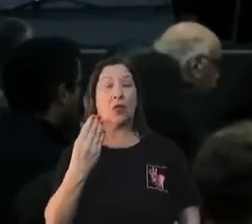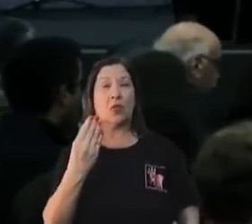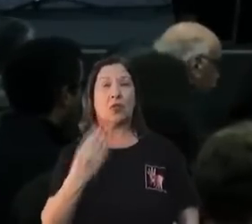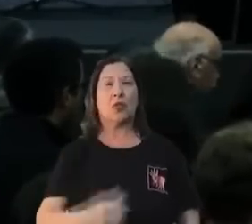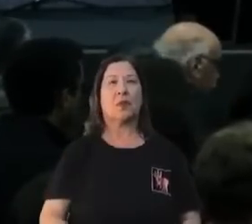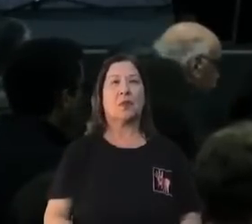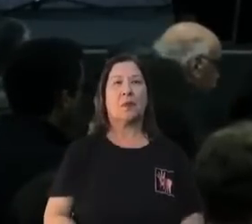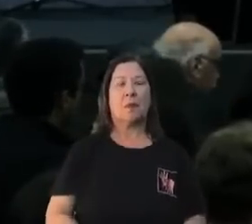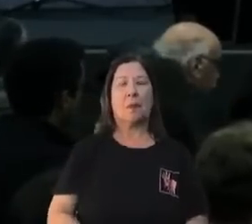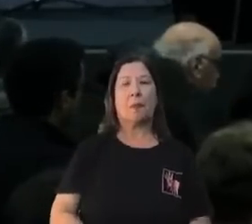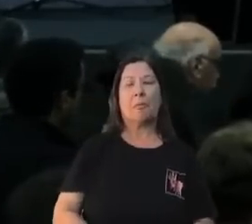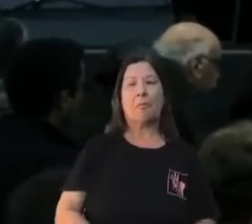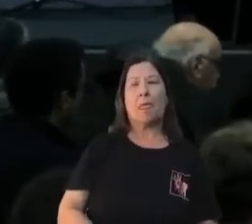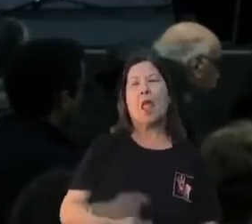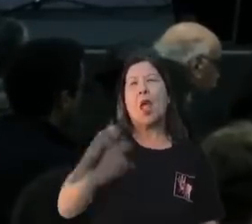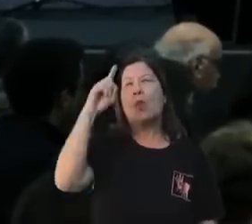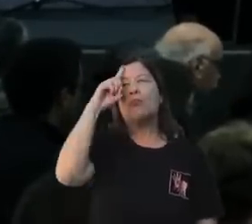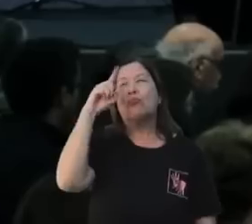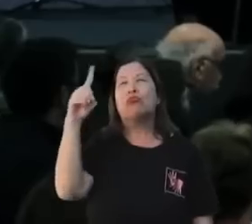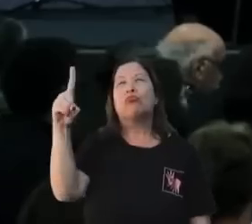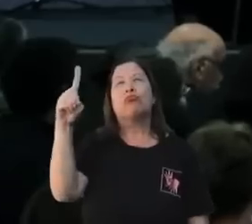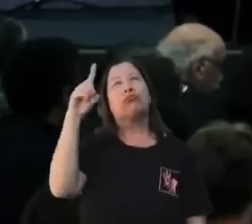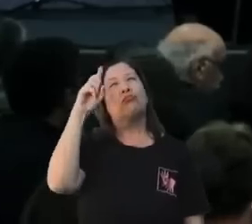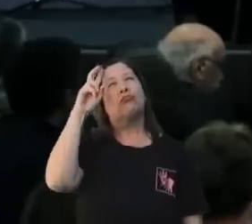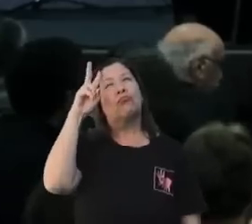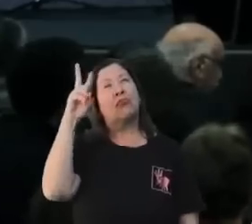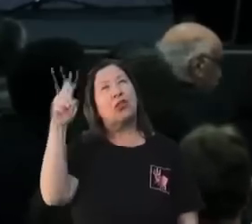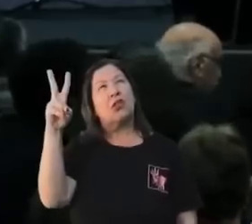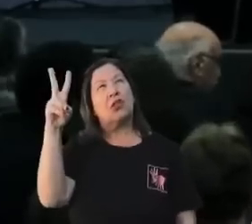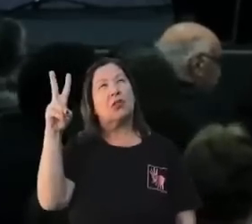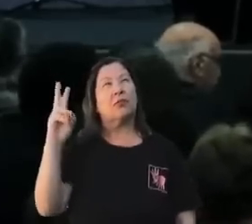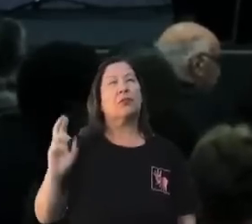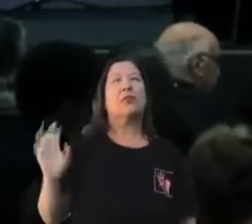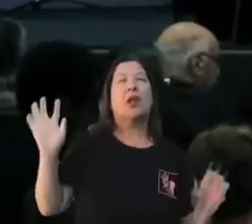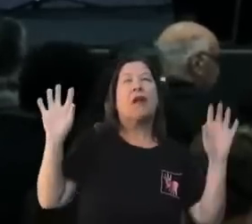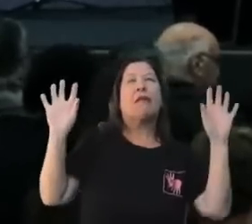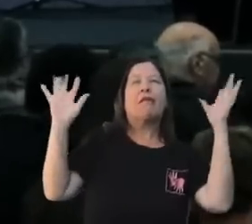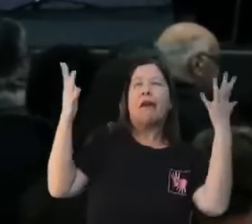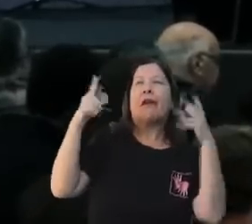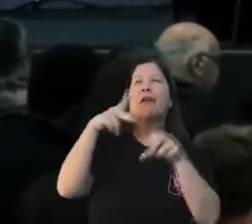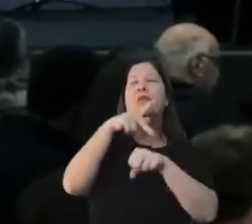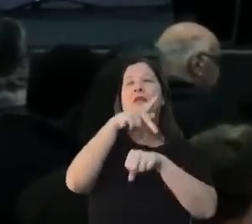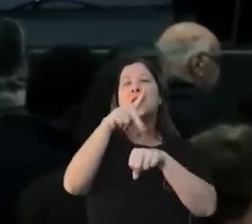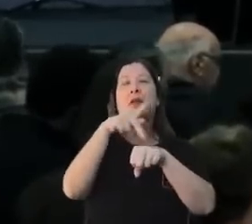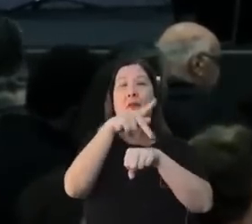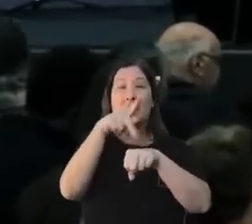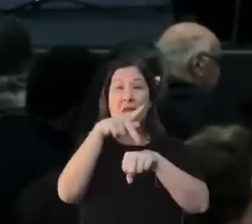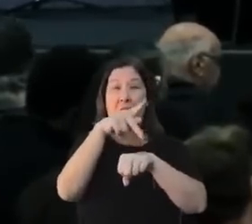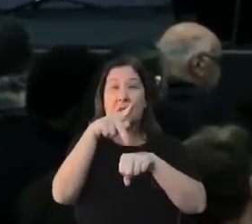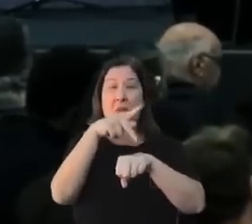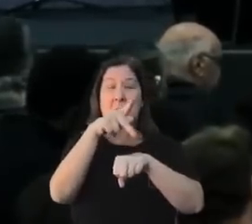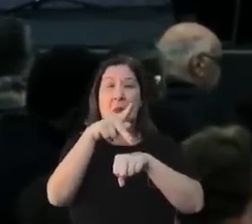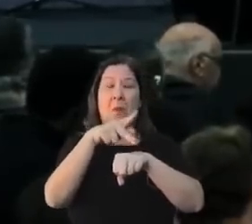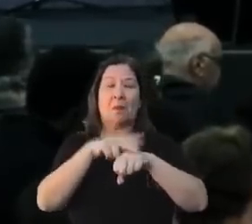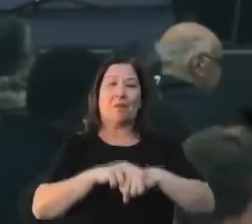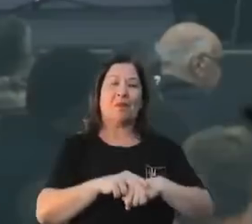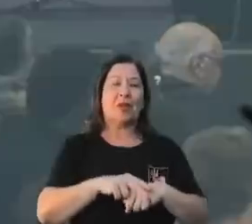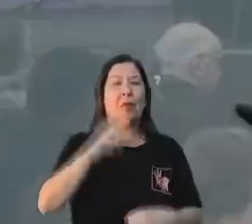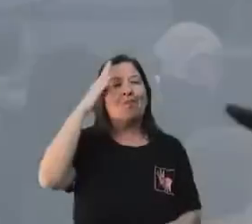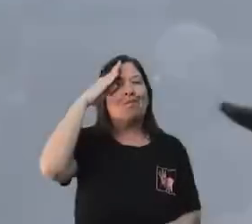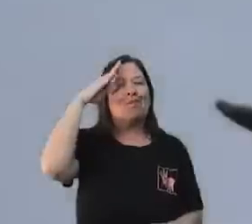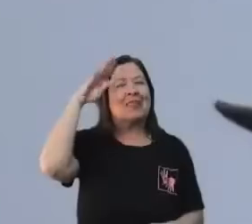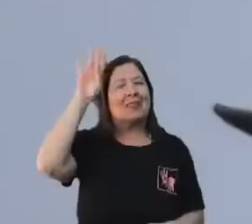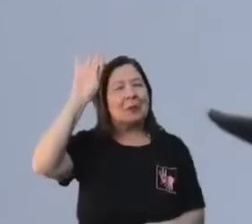Dali a dois dias era festa e a Páscoa dos pães asmos. E os principais sacerdotes e